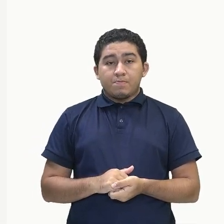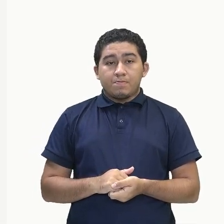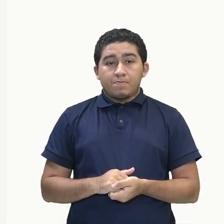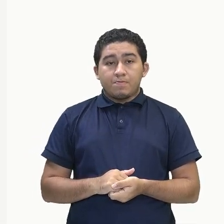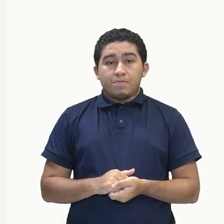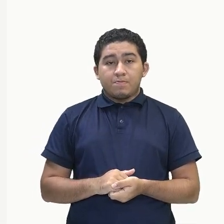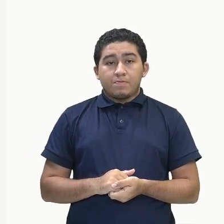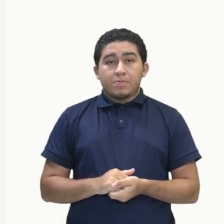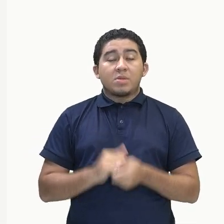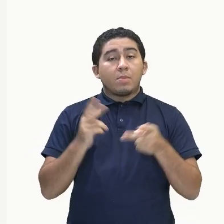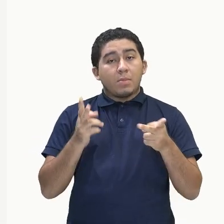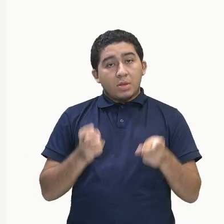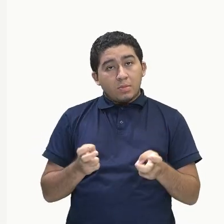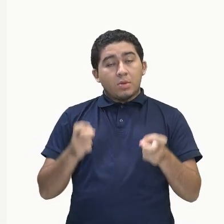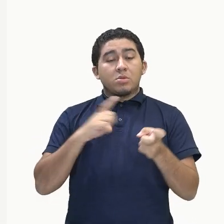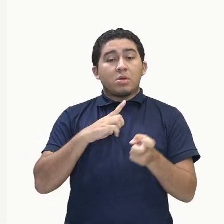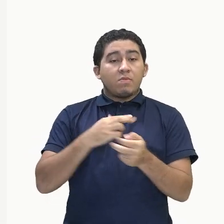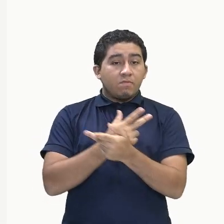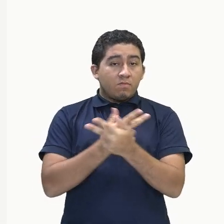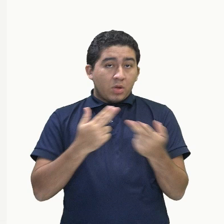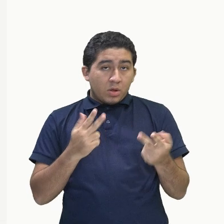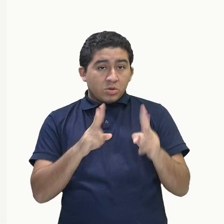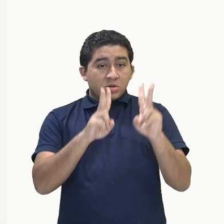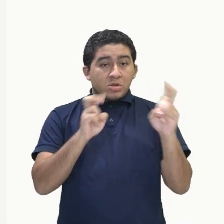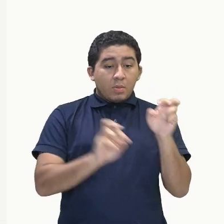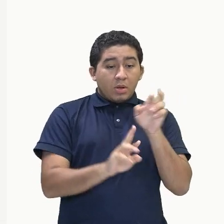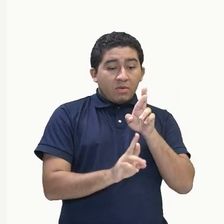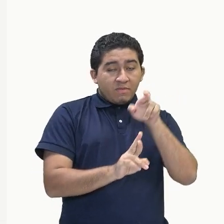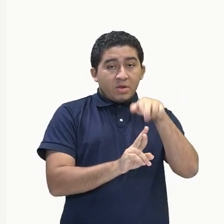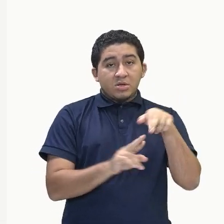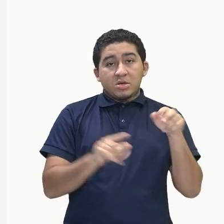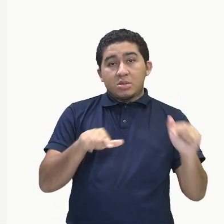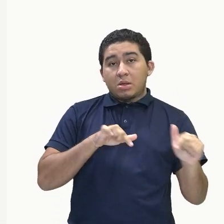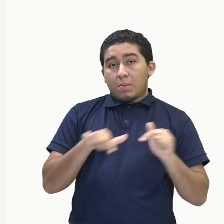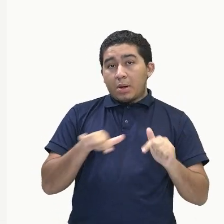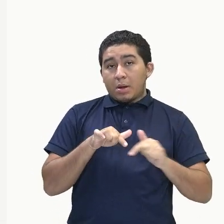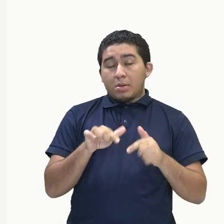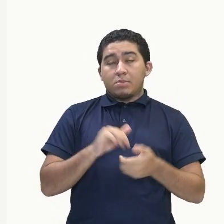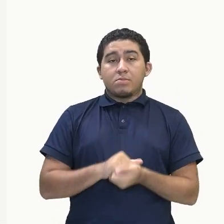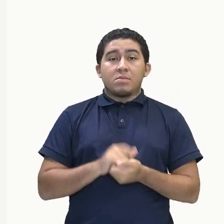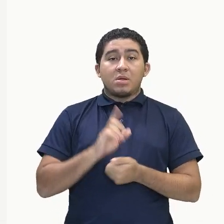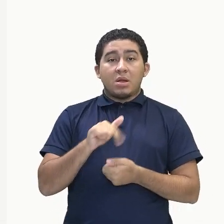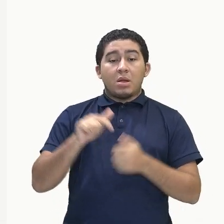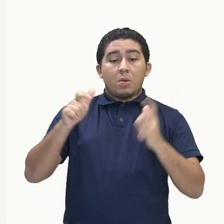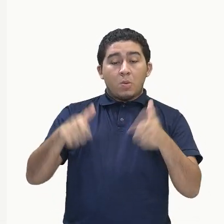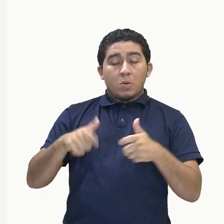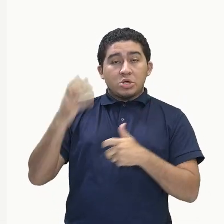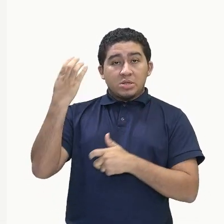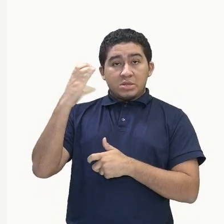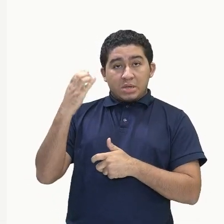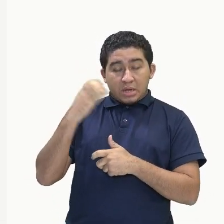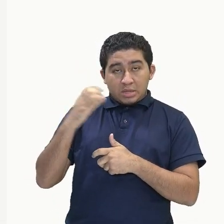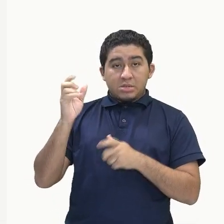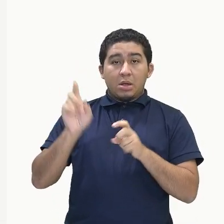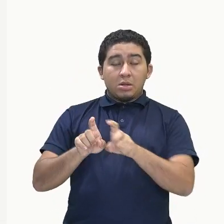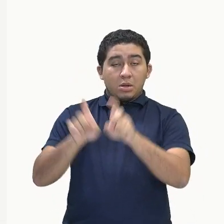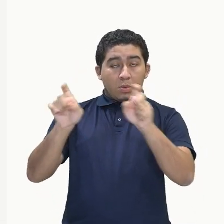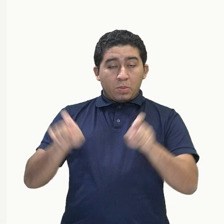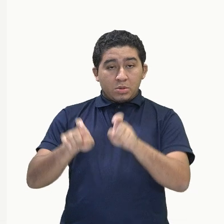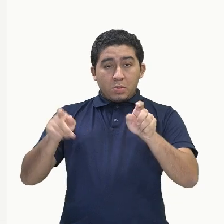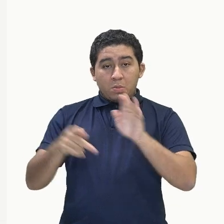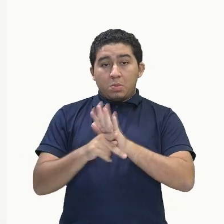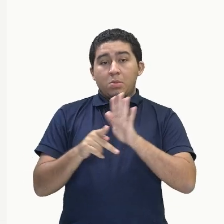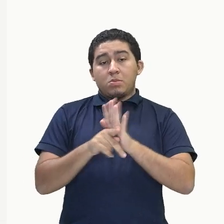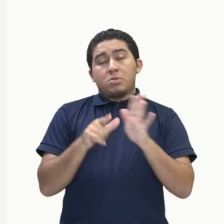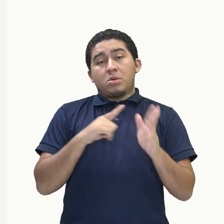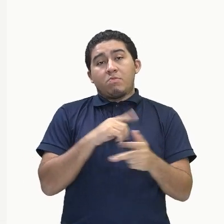que tem trabalho, e esse trabalho está relacionado, né, com ciência da computação, ok? E ele dá várias